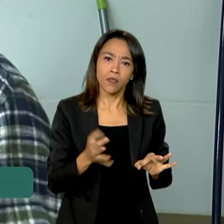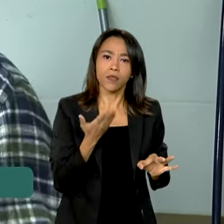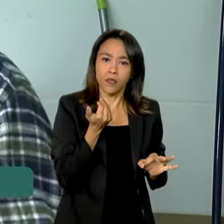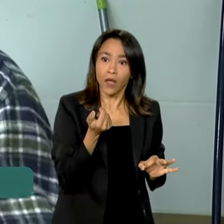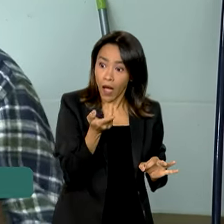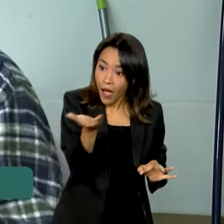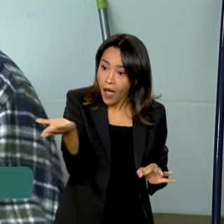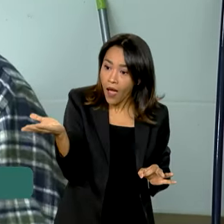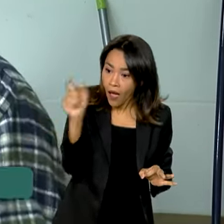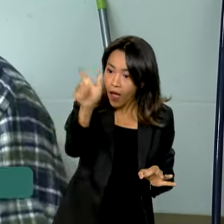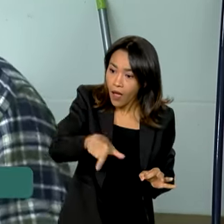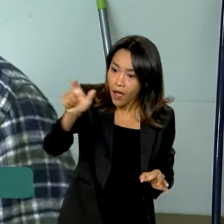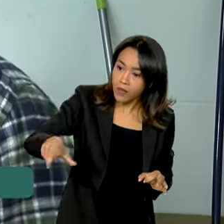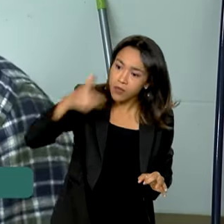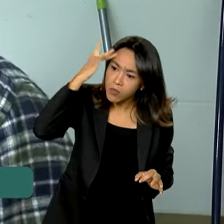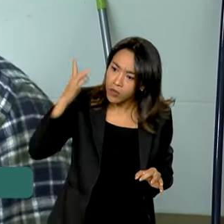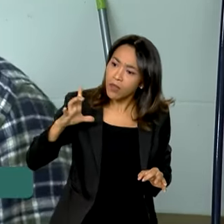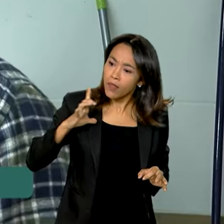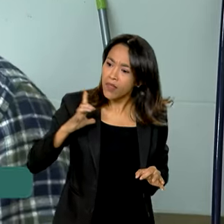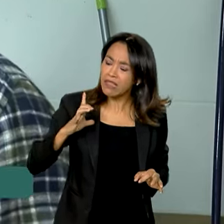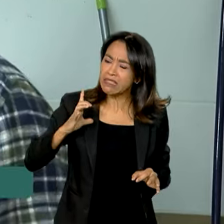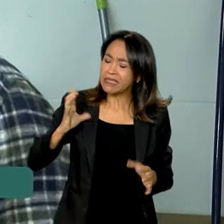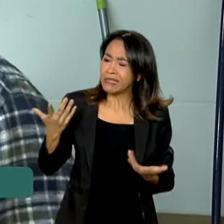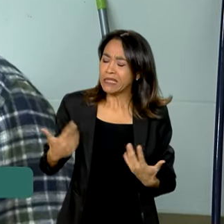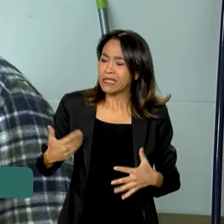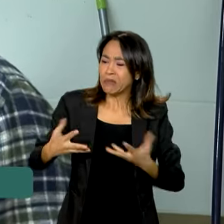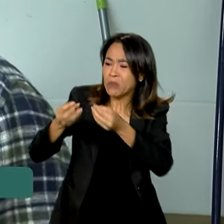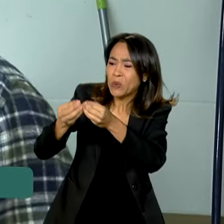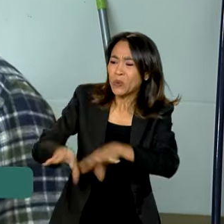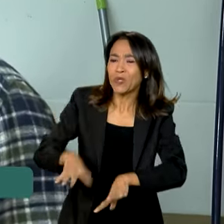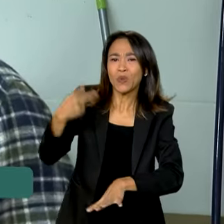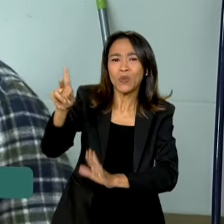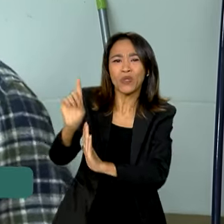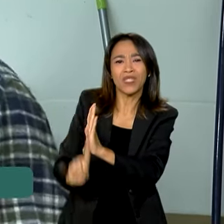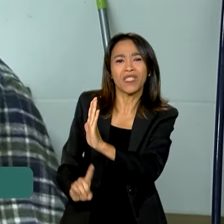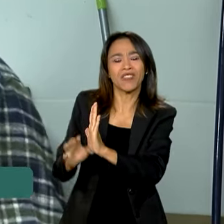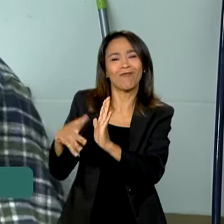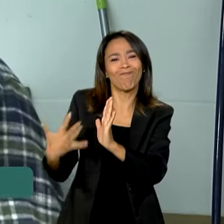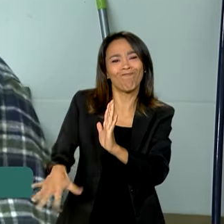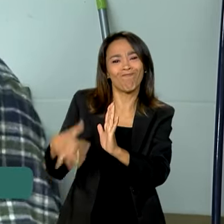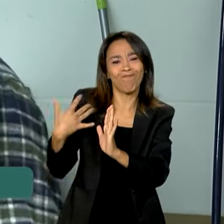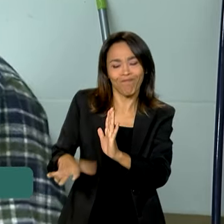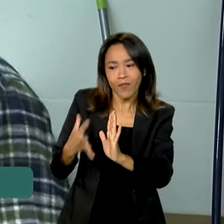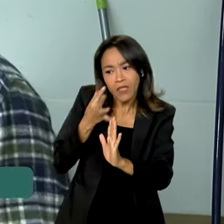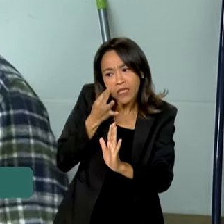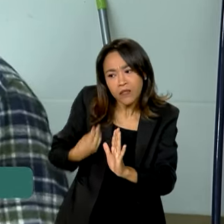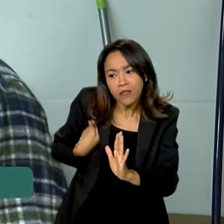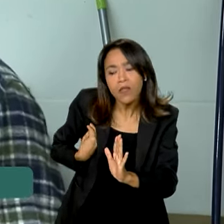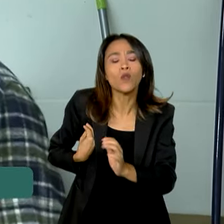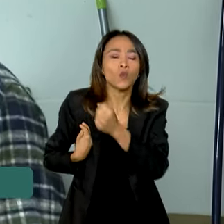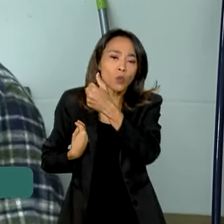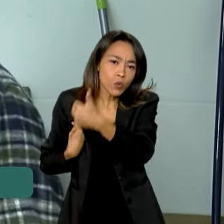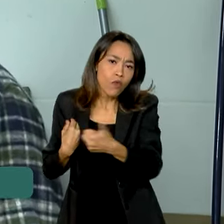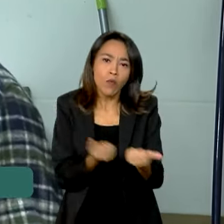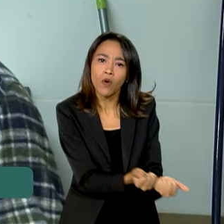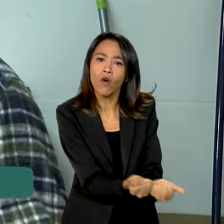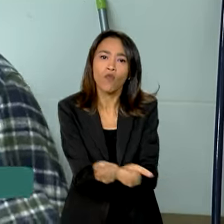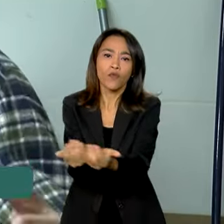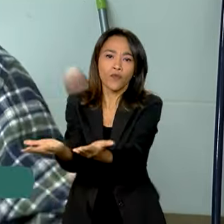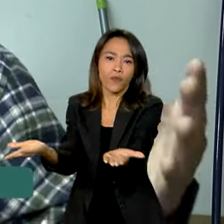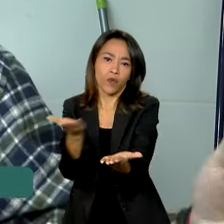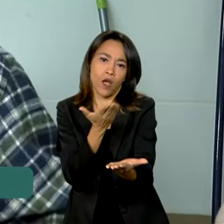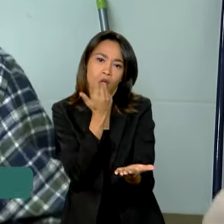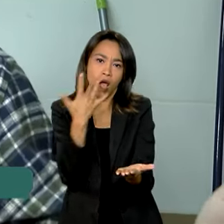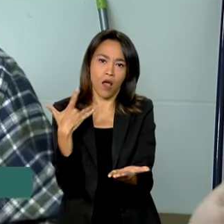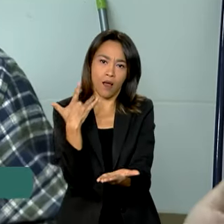né, vários direitos violados, que no mínimo, enquanto estejam aqui, tenham direito a uma alimentação adequada e saudável.